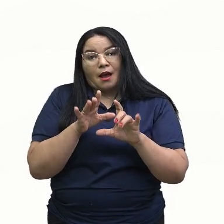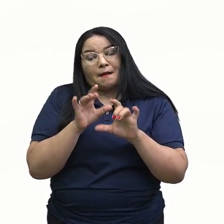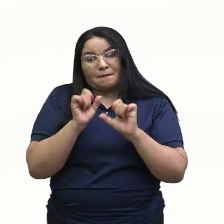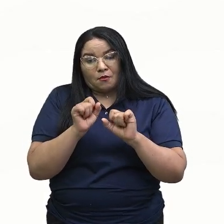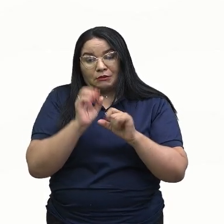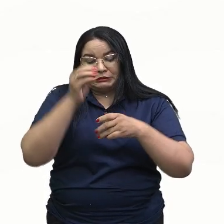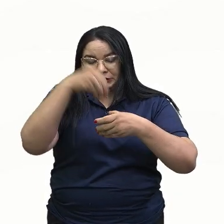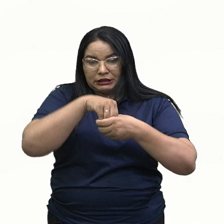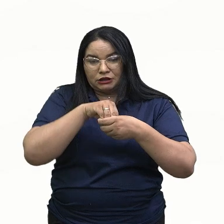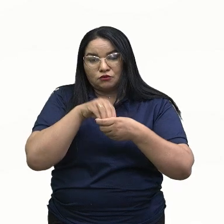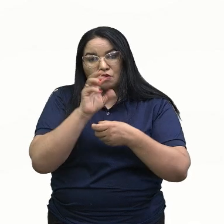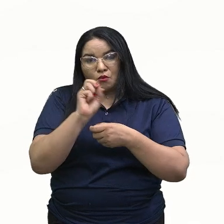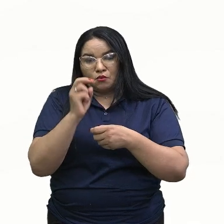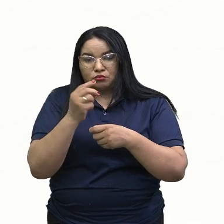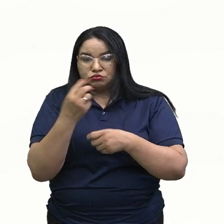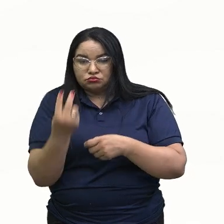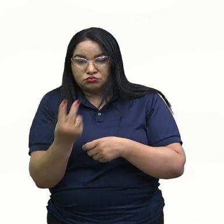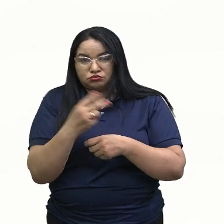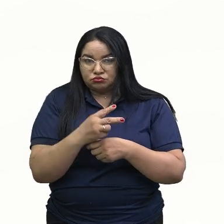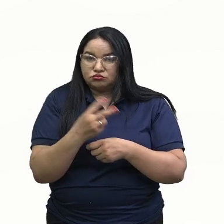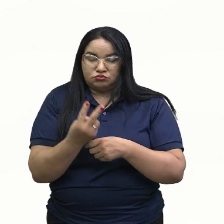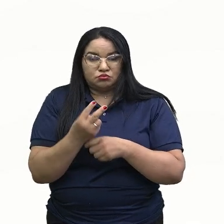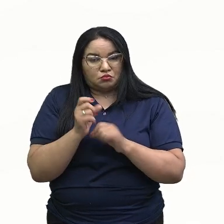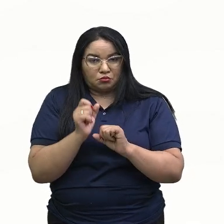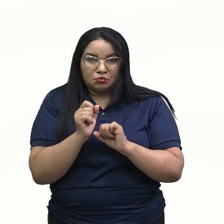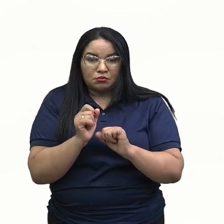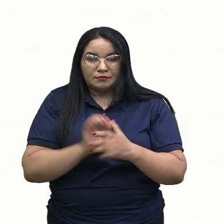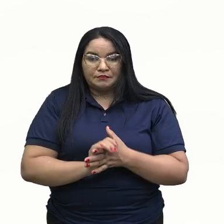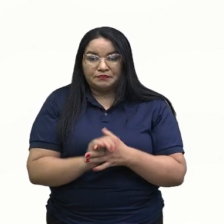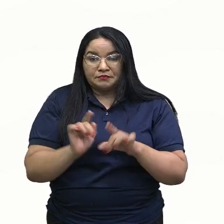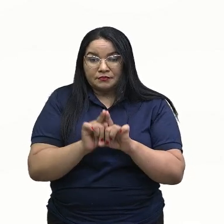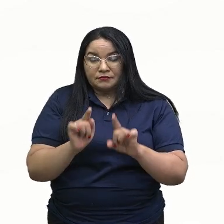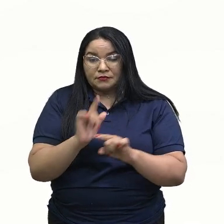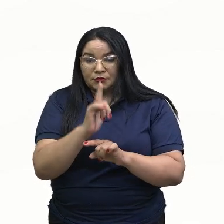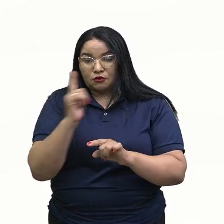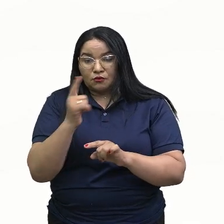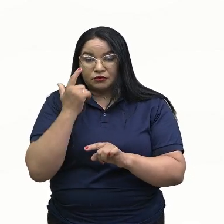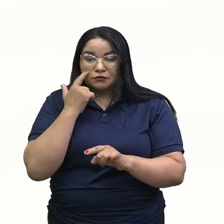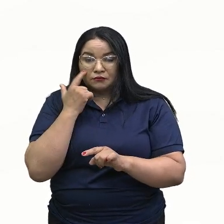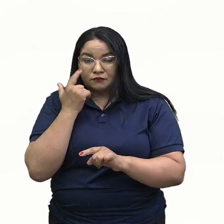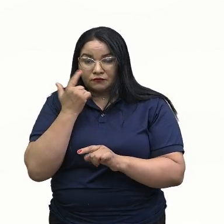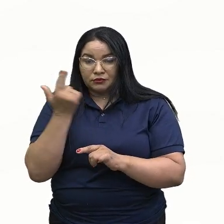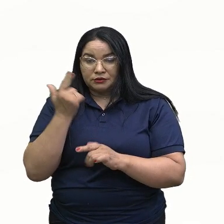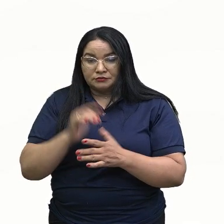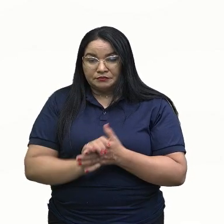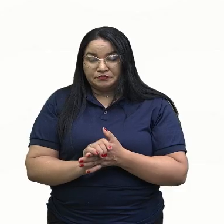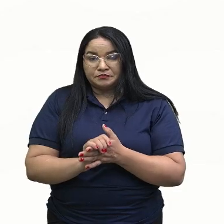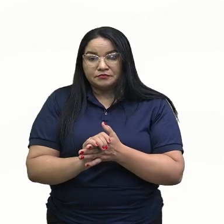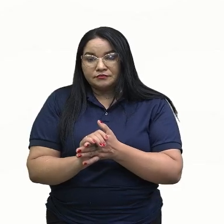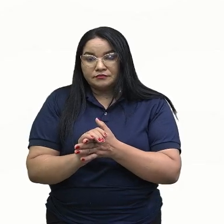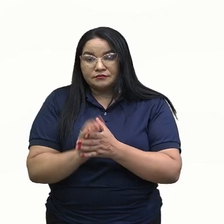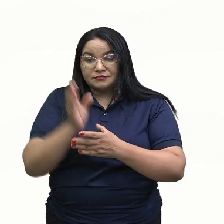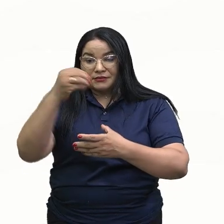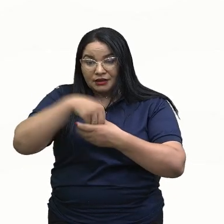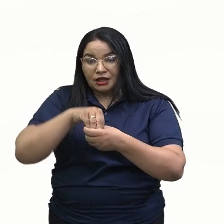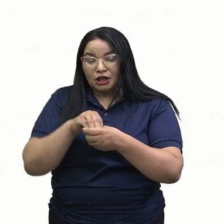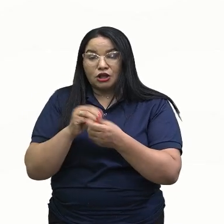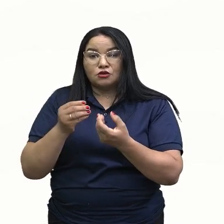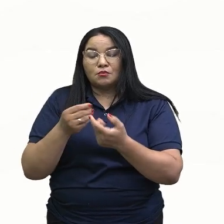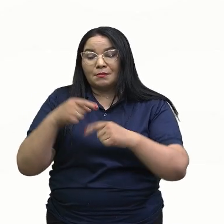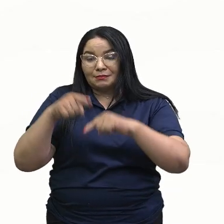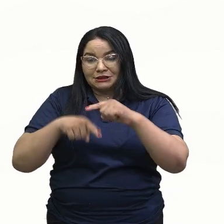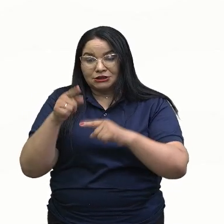aqui nessa embalagem, tá? Já que bombonas como embalagens primárias para transporte de produtos